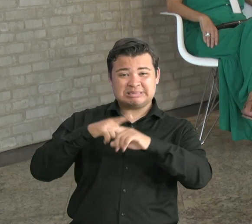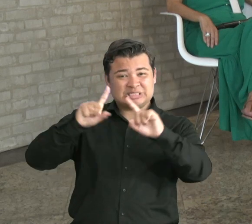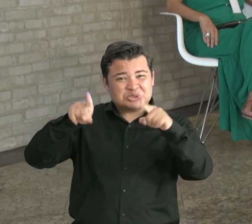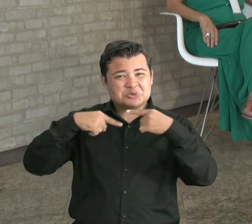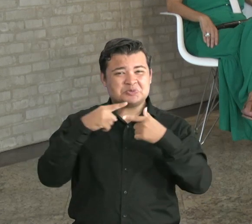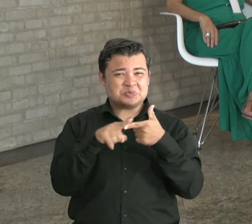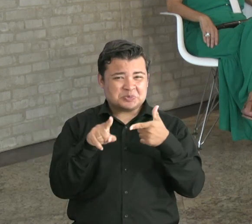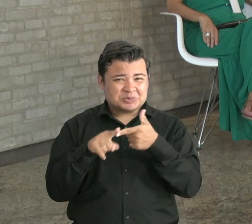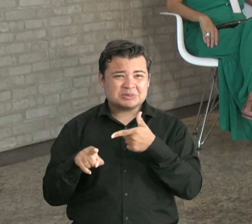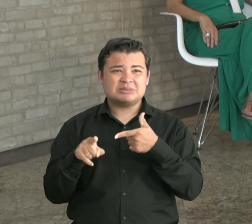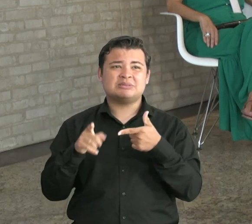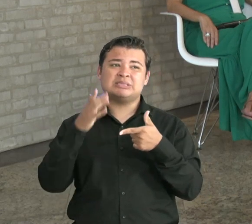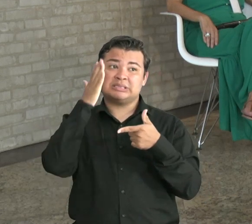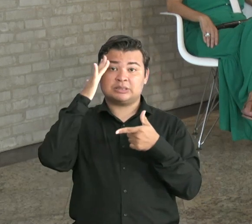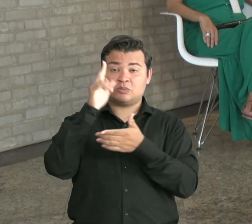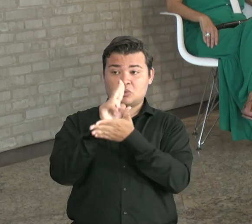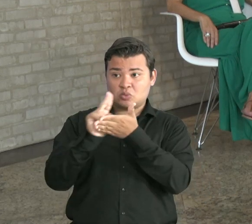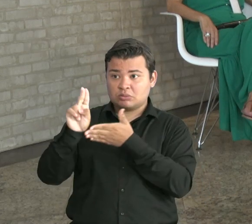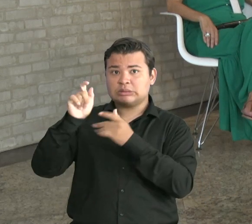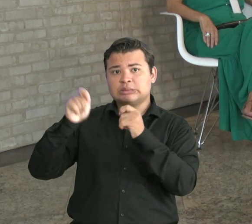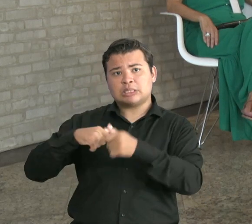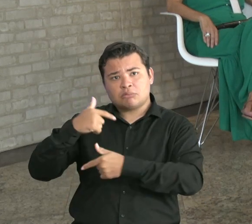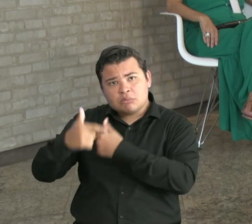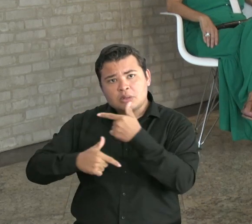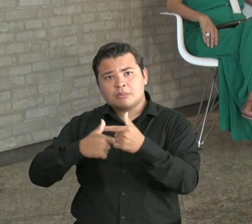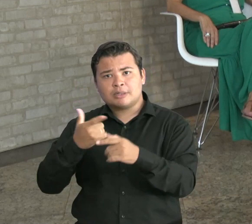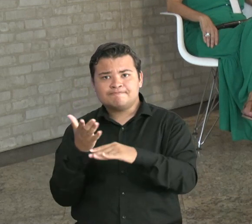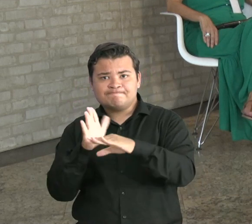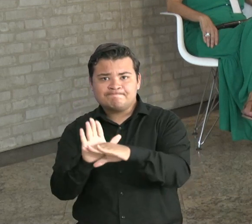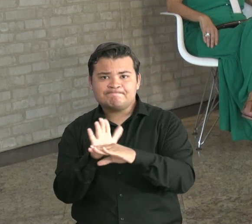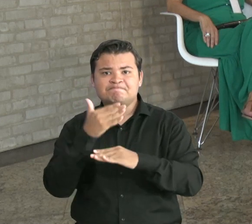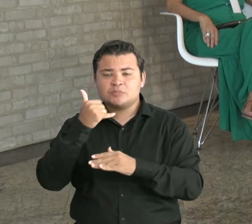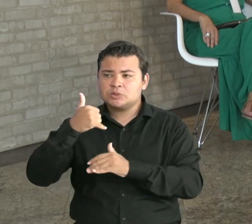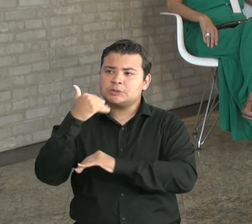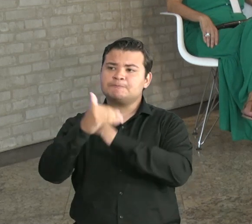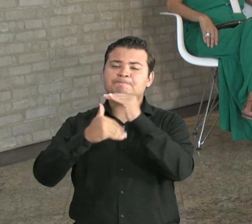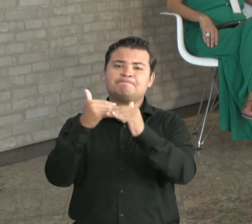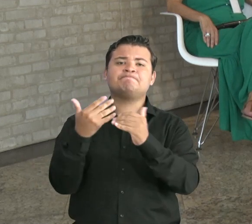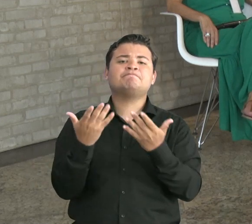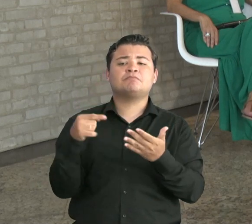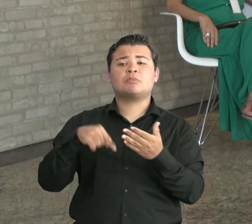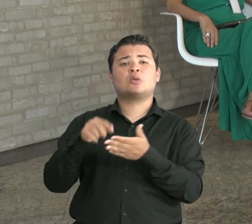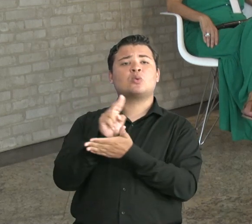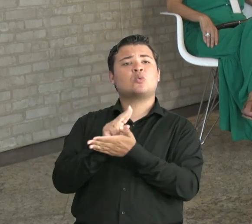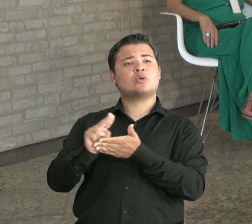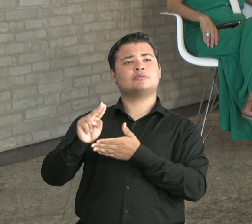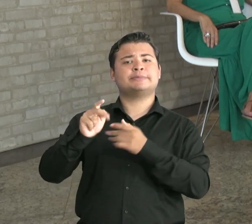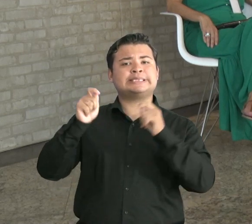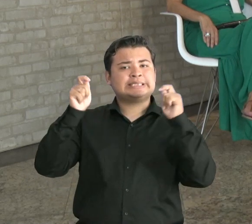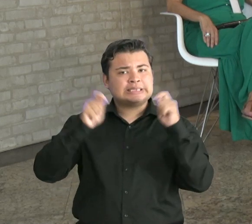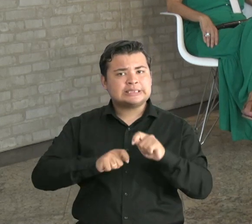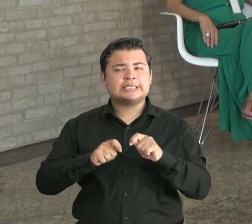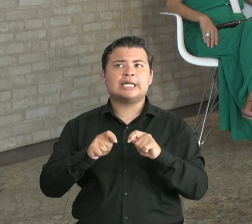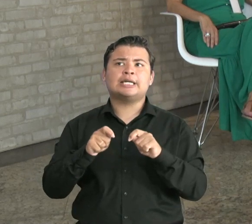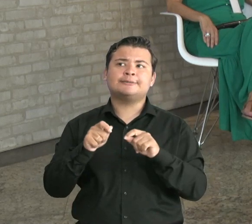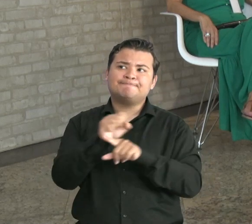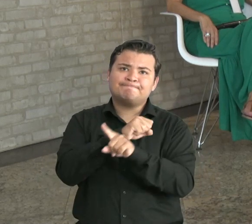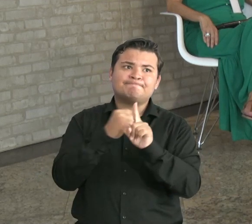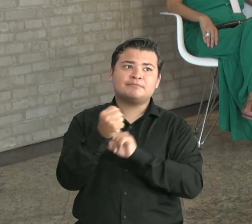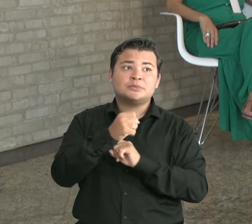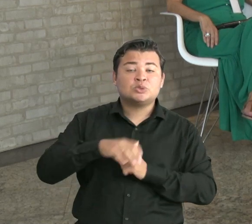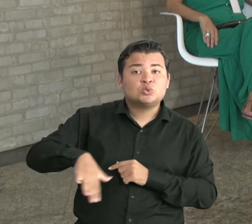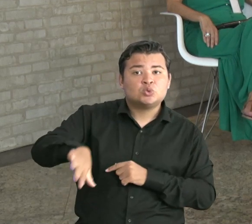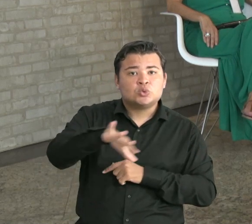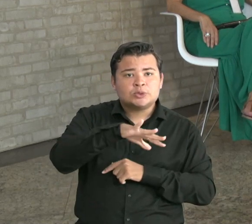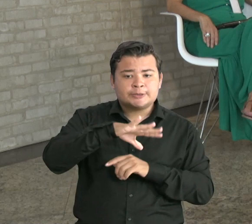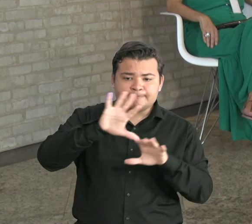um contribuinte, né, para melhorar, para desenvolvimento, como que a universidade consegue também acessar a sociedade por